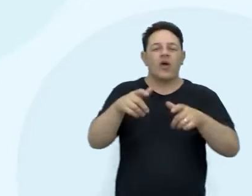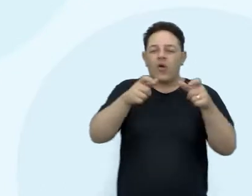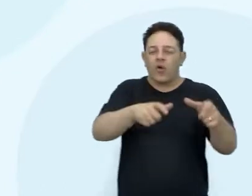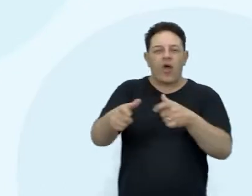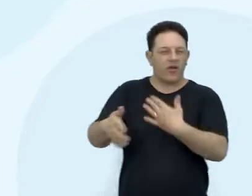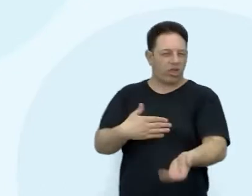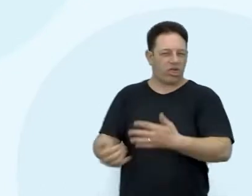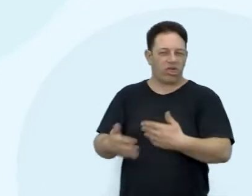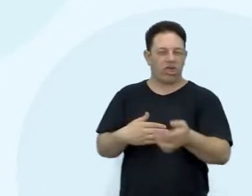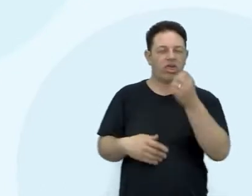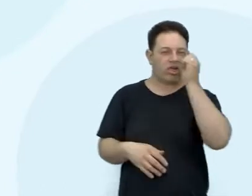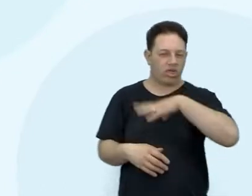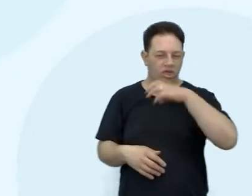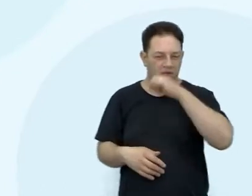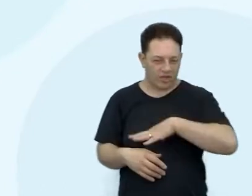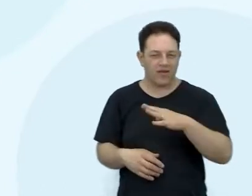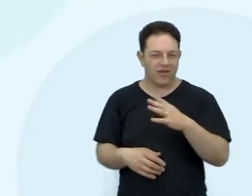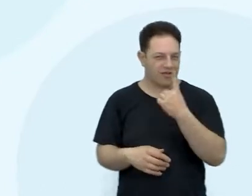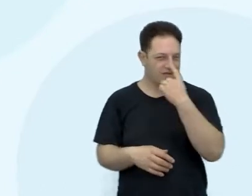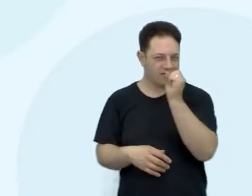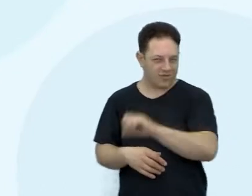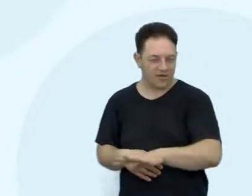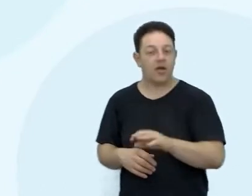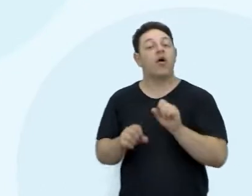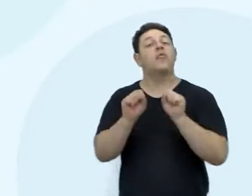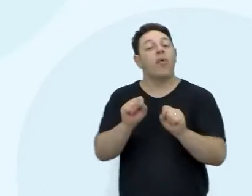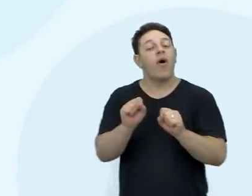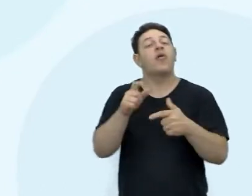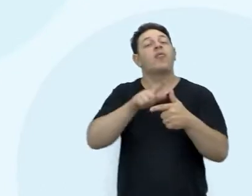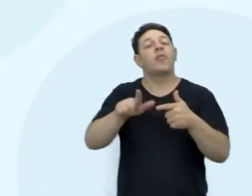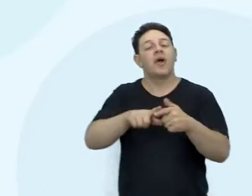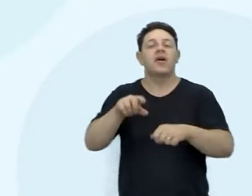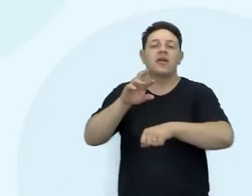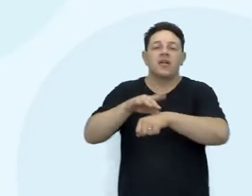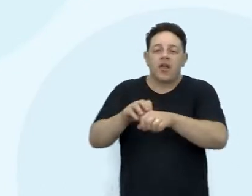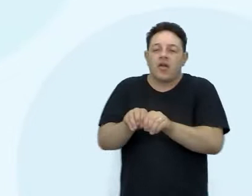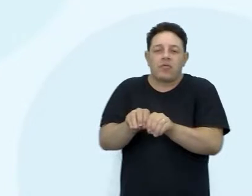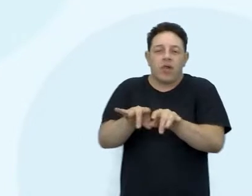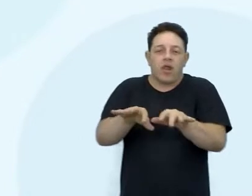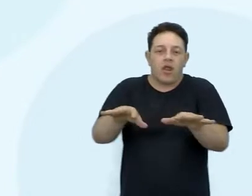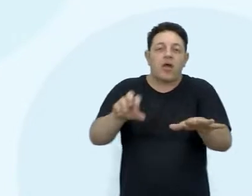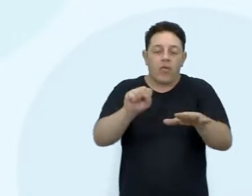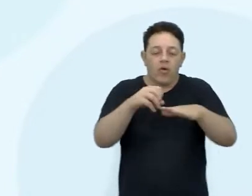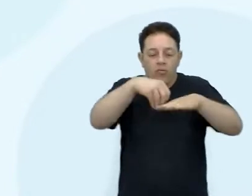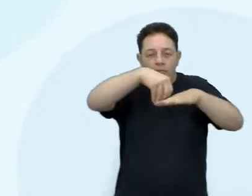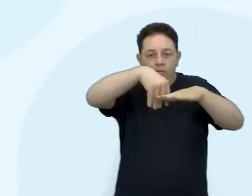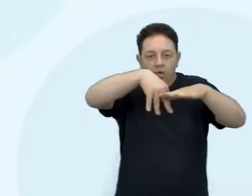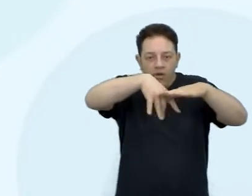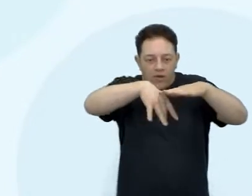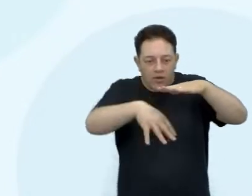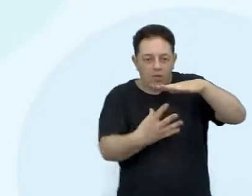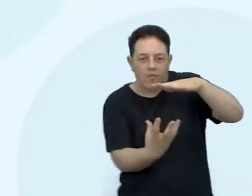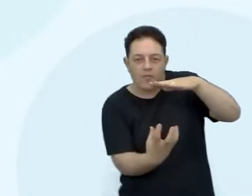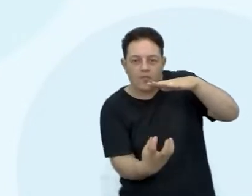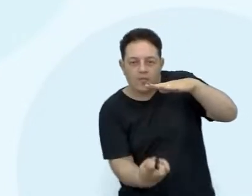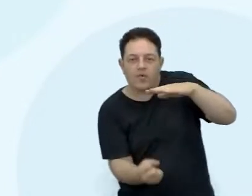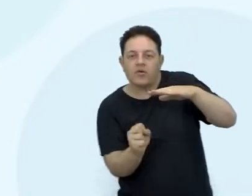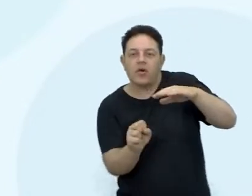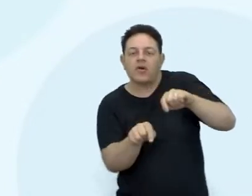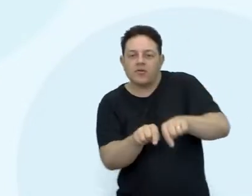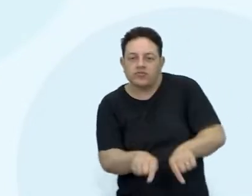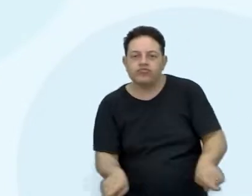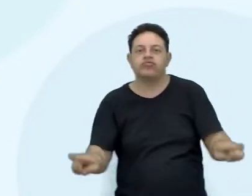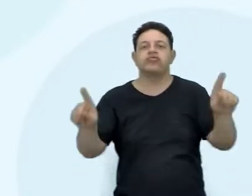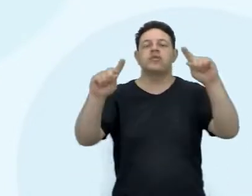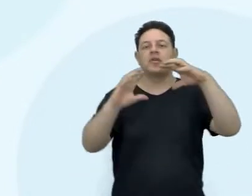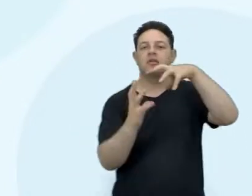resíduos, que é o nosso famoso lixo, né, gera contaminação, podendo penetrar no solo e atingir lençol freático. No